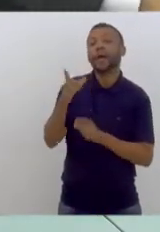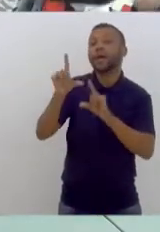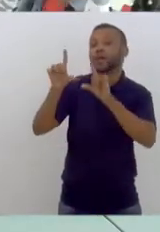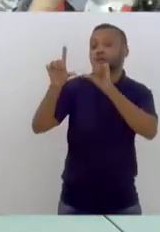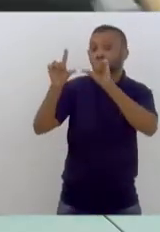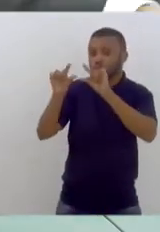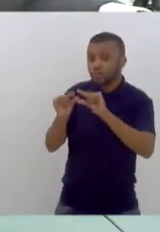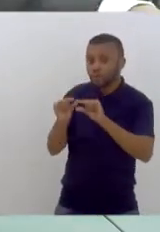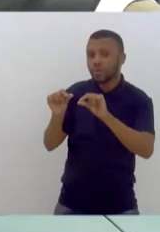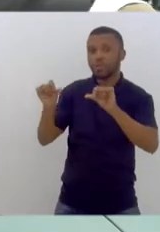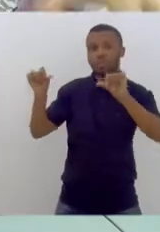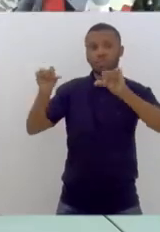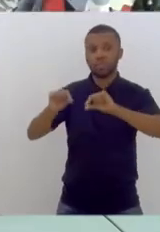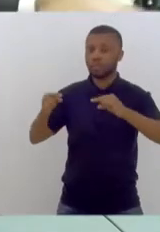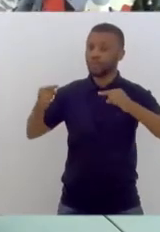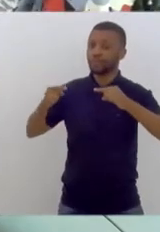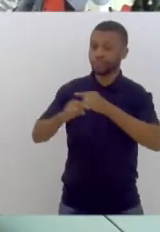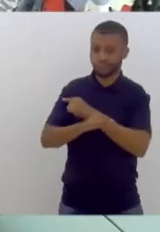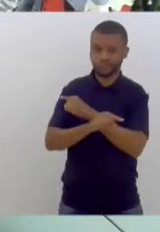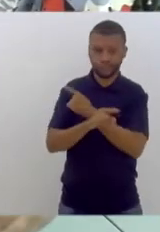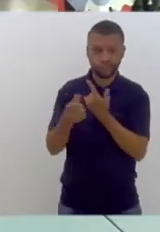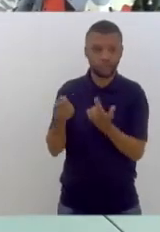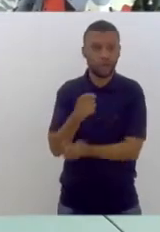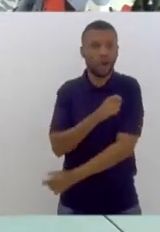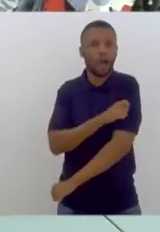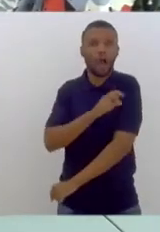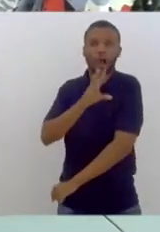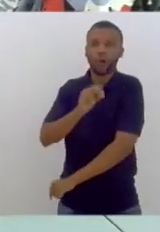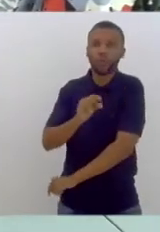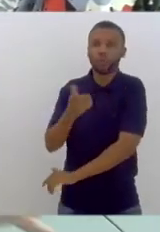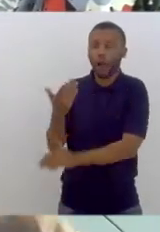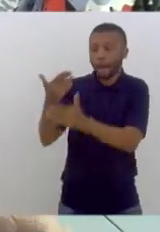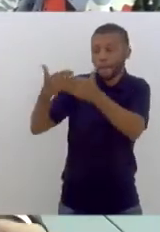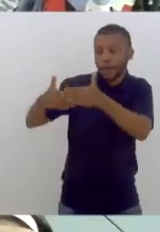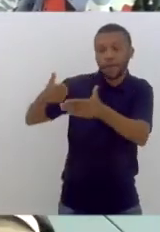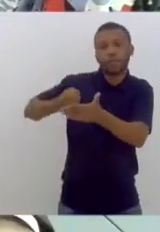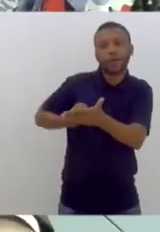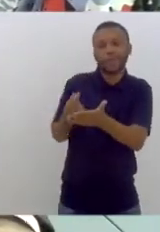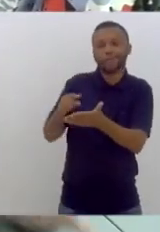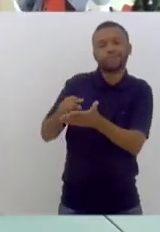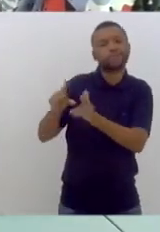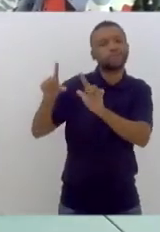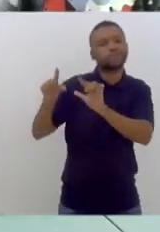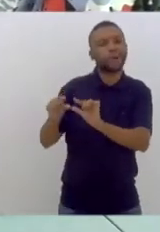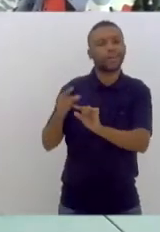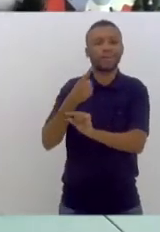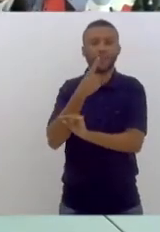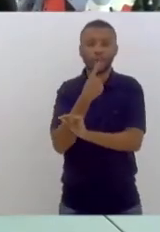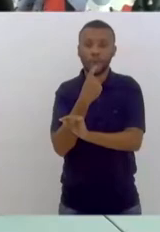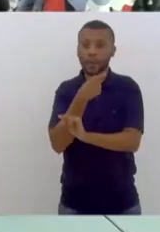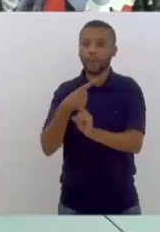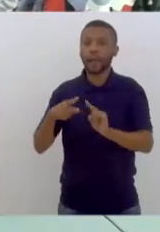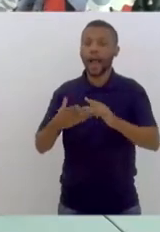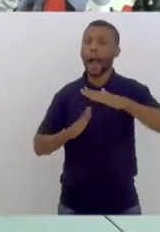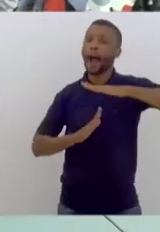com desempenho inadequado. Então, se você diminuir isso, você também consegue favorecer. Porque não basta, a média ela pode